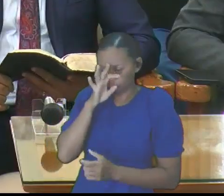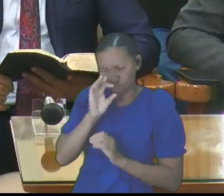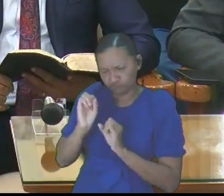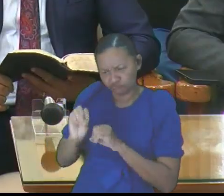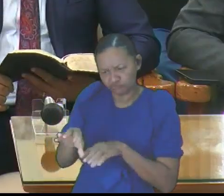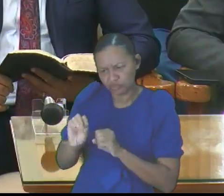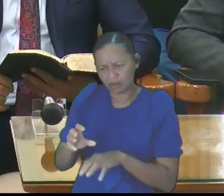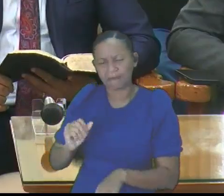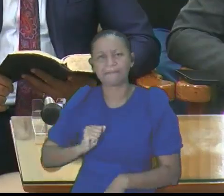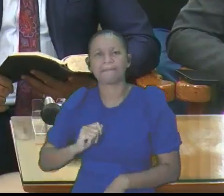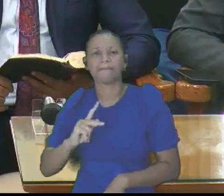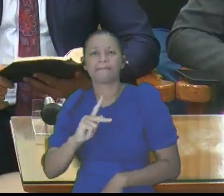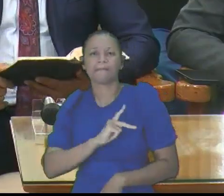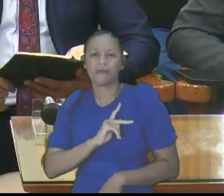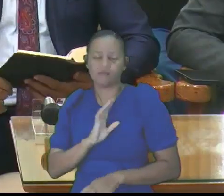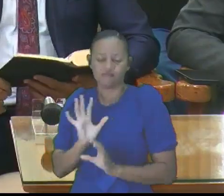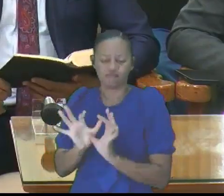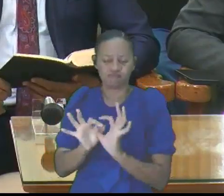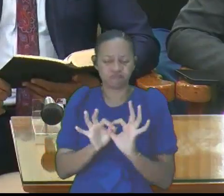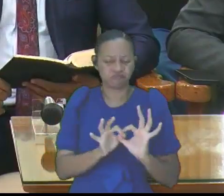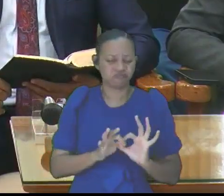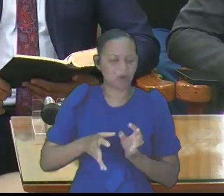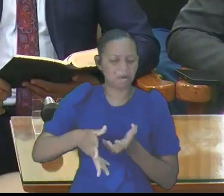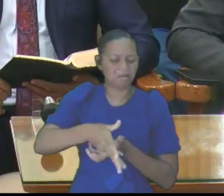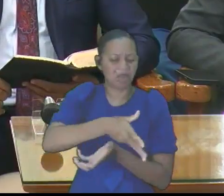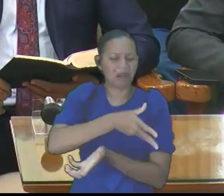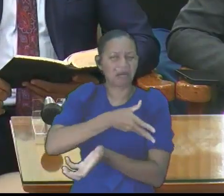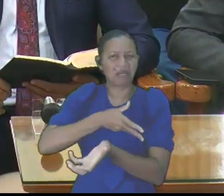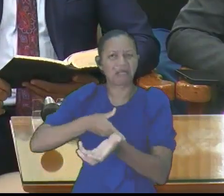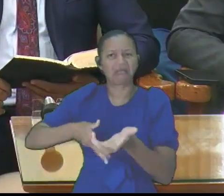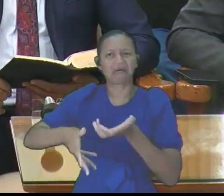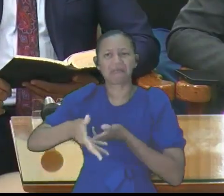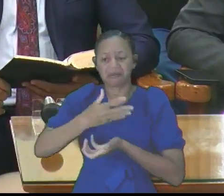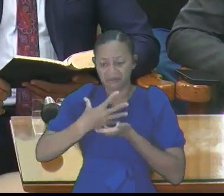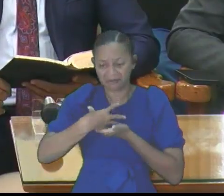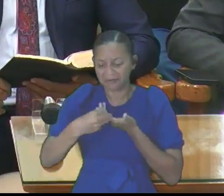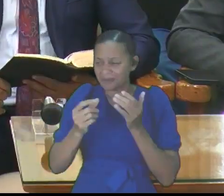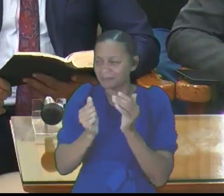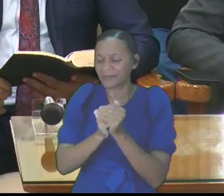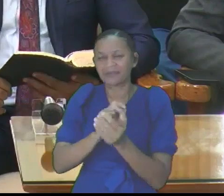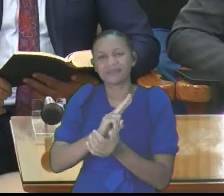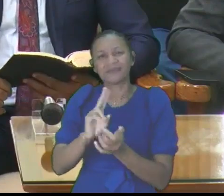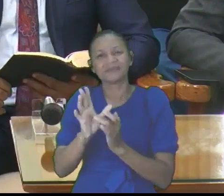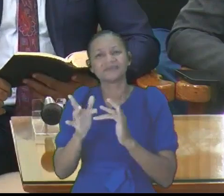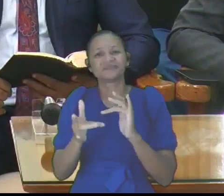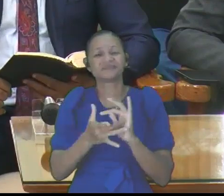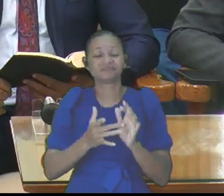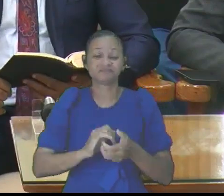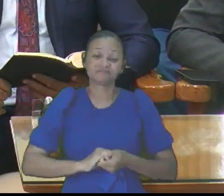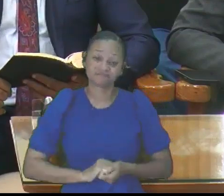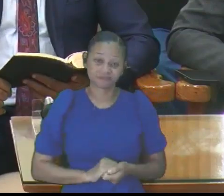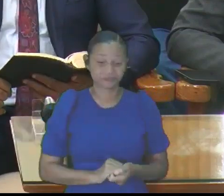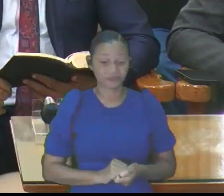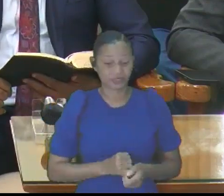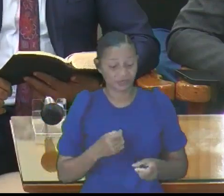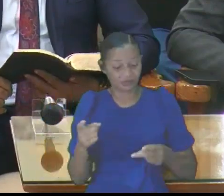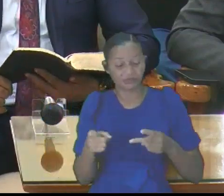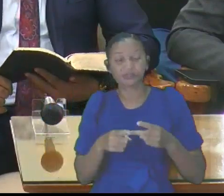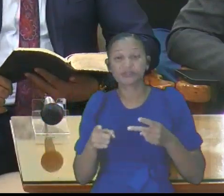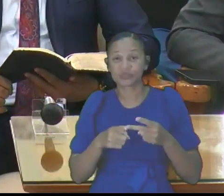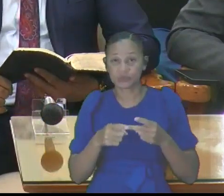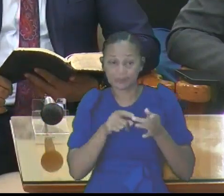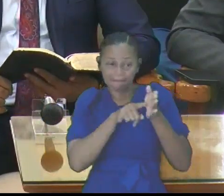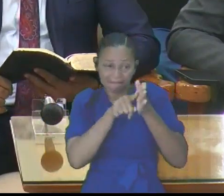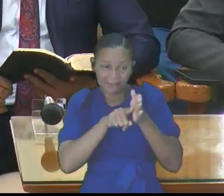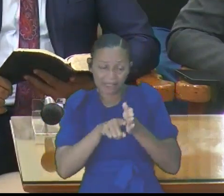na doutrina dos apóstolos e na comunhão. Quem diz amém em nome de Jesus? Segundo dados do